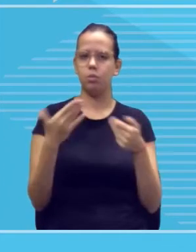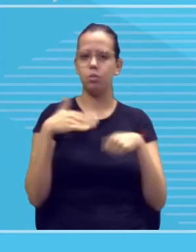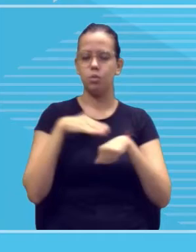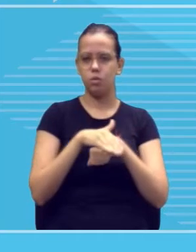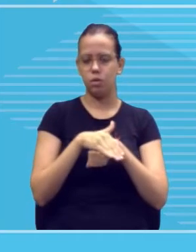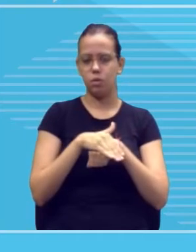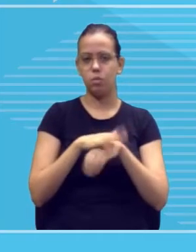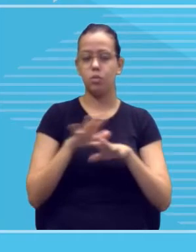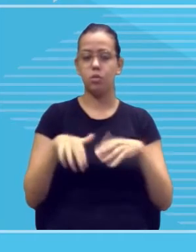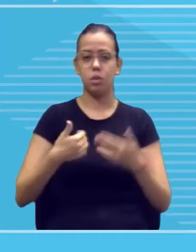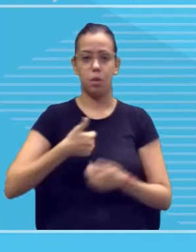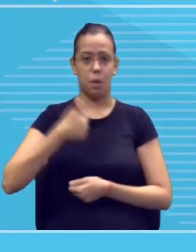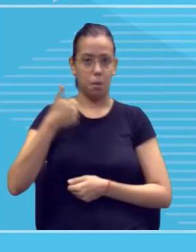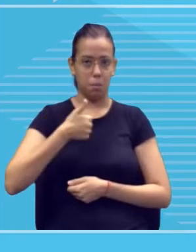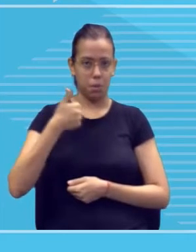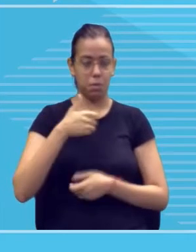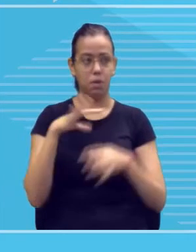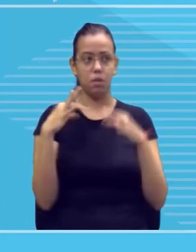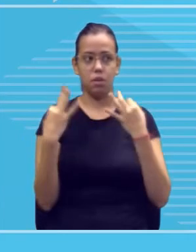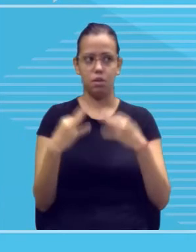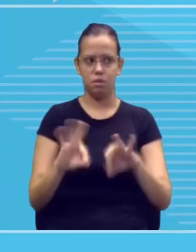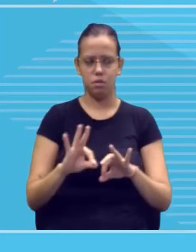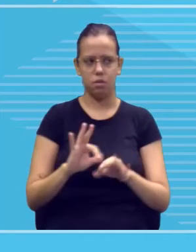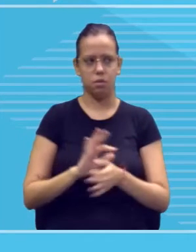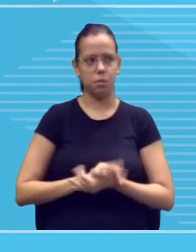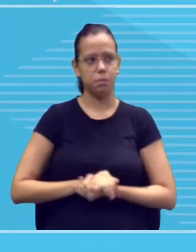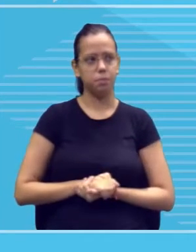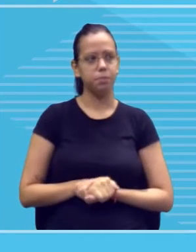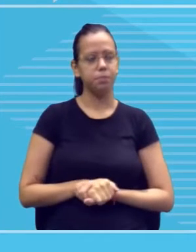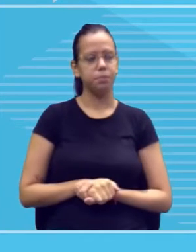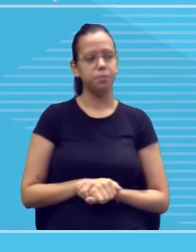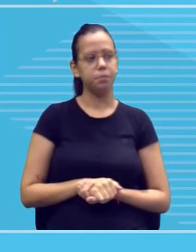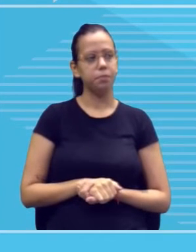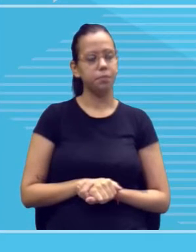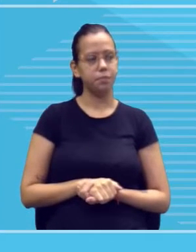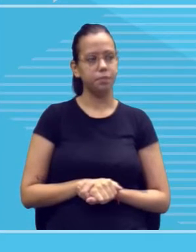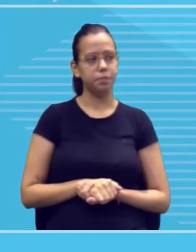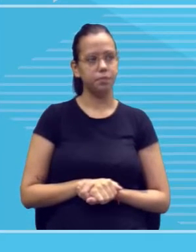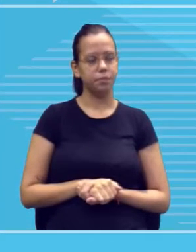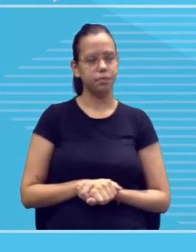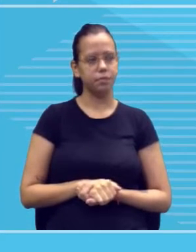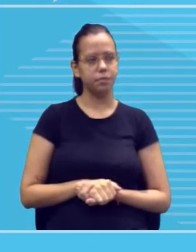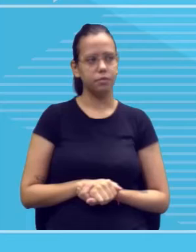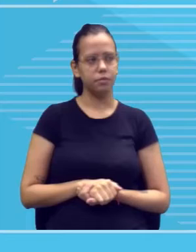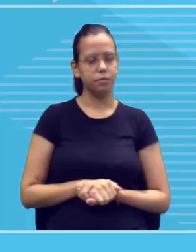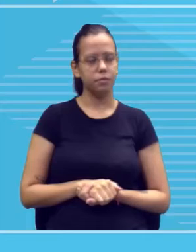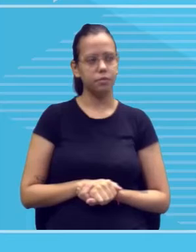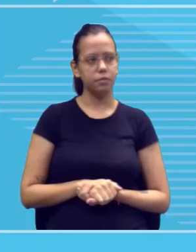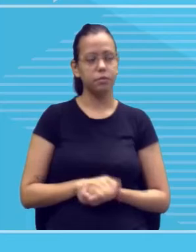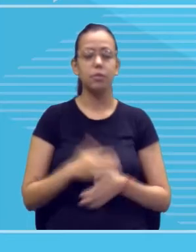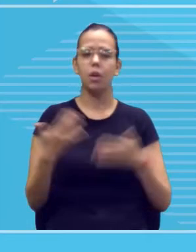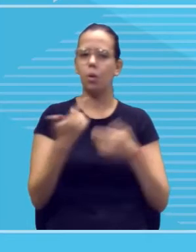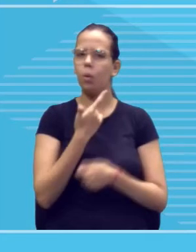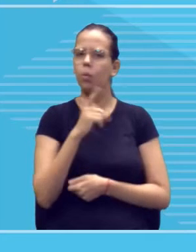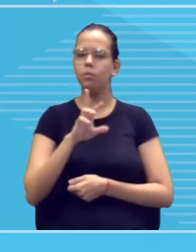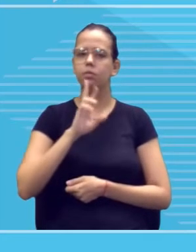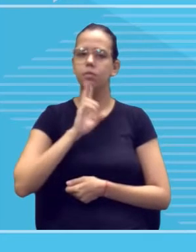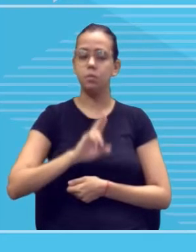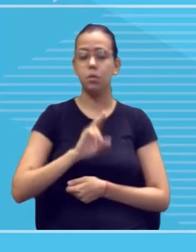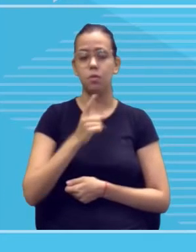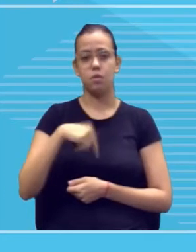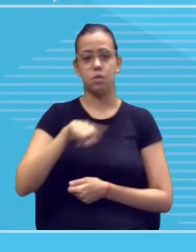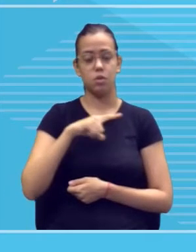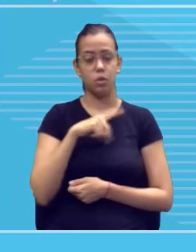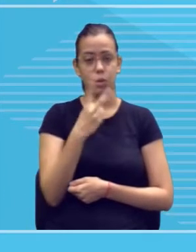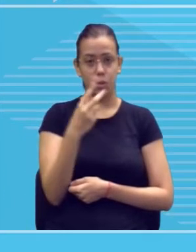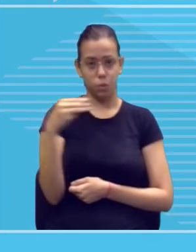a primeira está correta a primeira está correta o responder às outras vocês tem